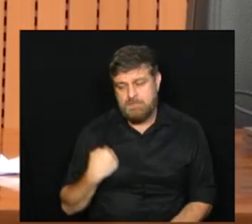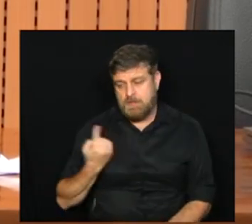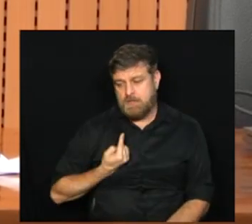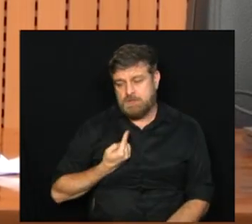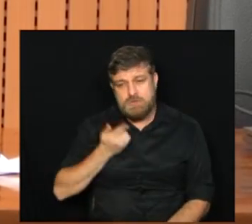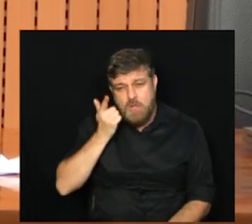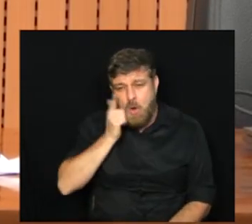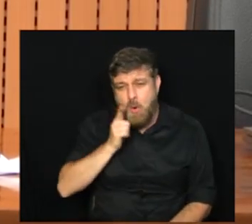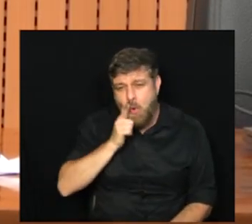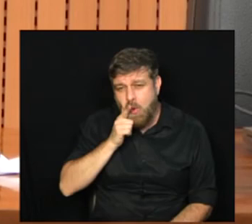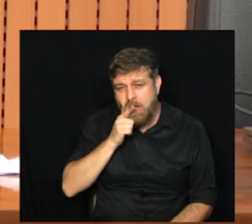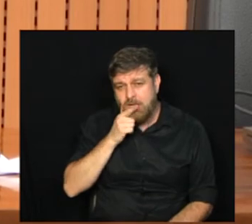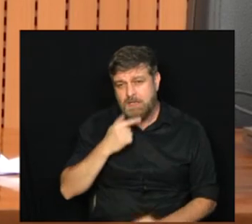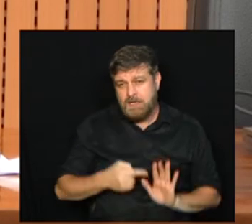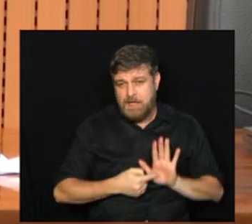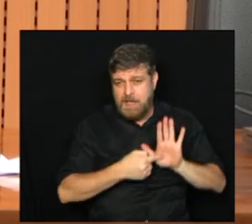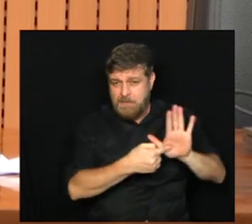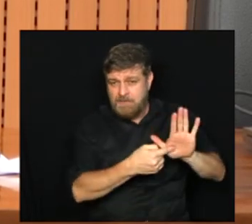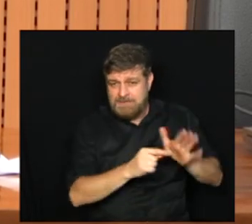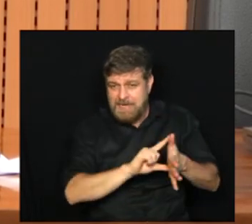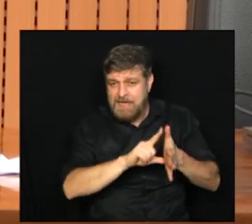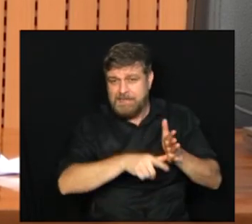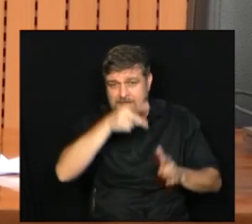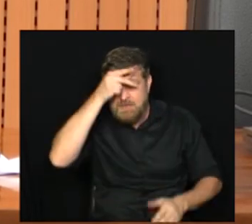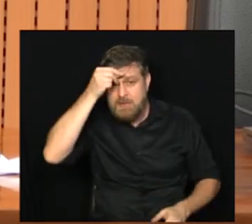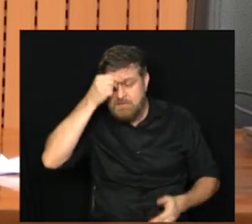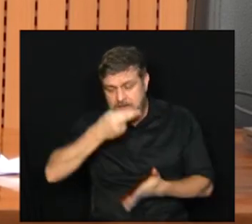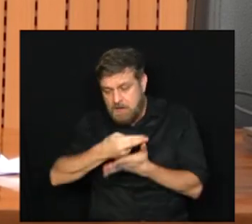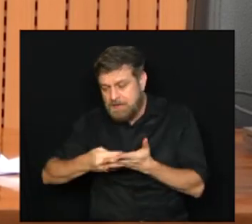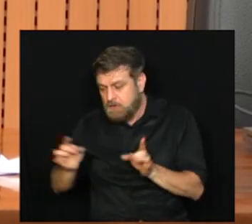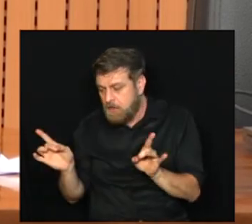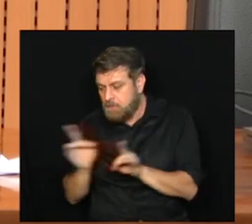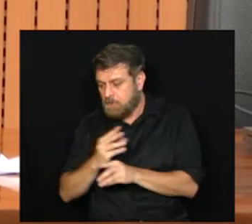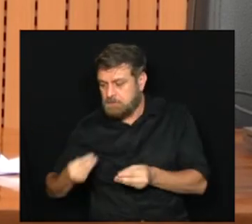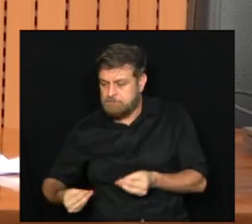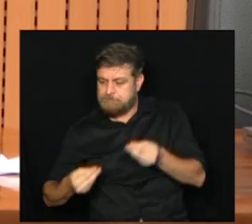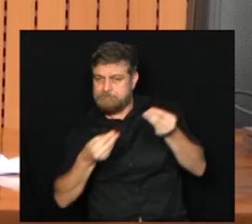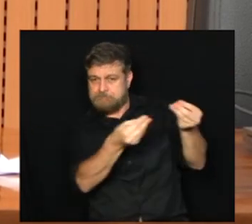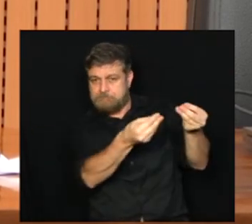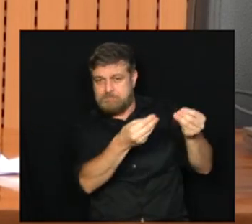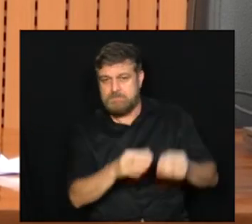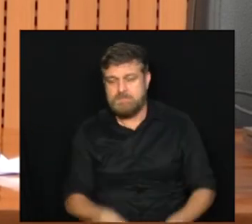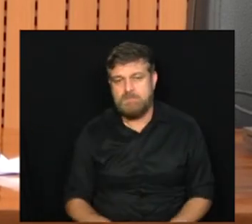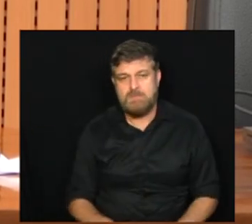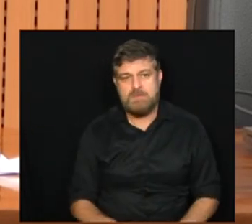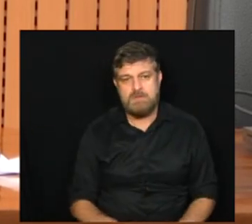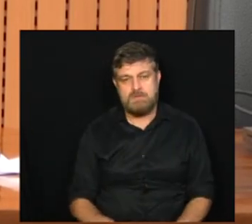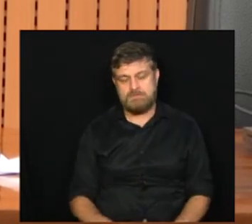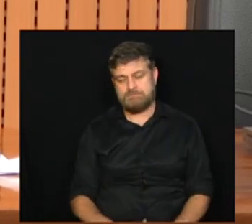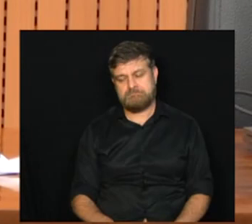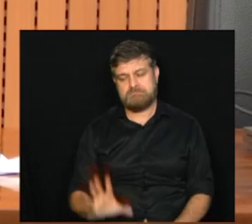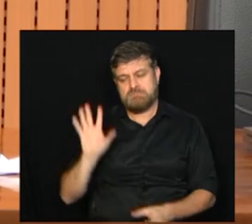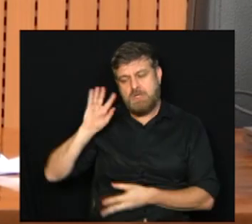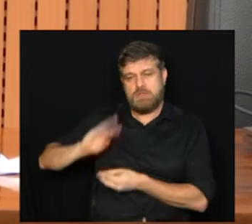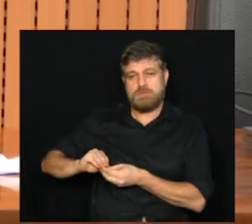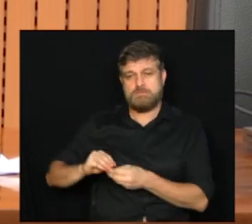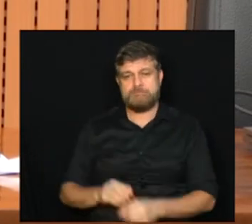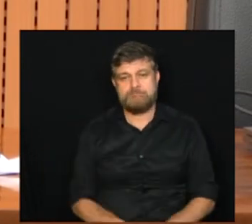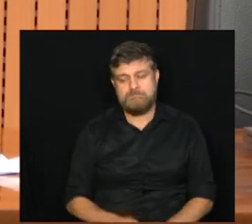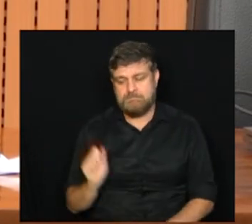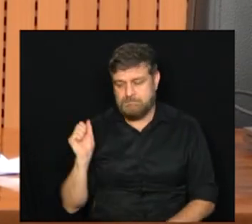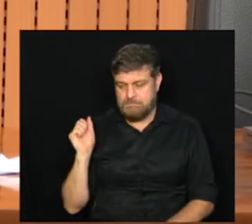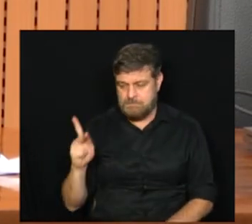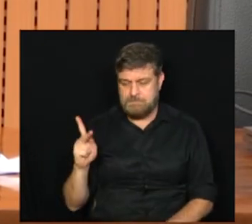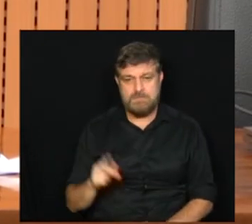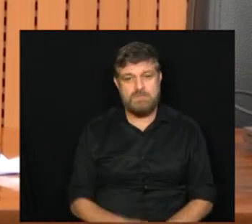possa apresentar isso ao poder público posteriormente. É isso. Tá ok.